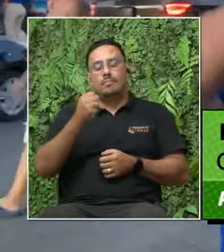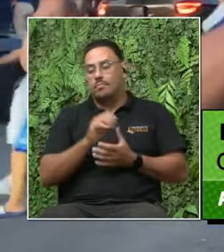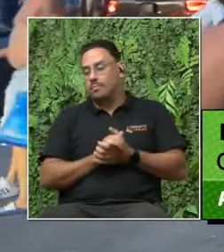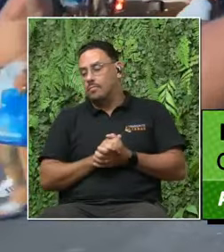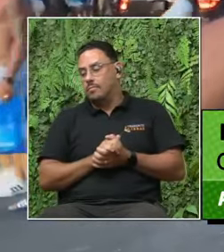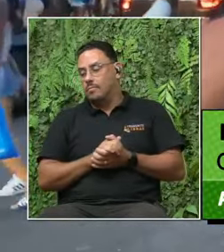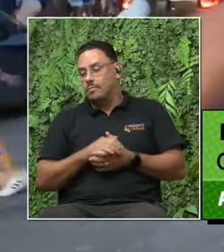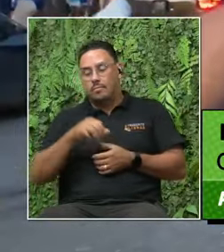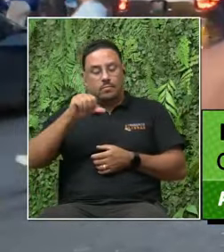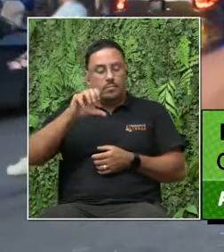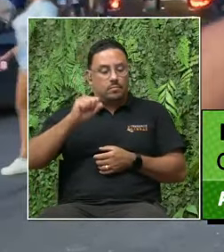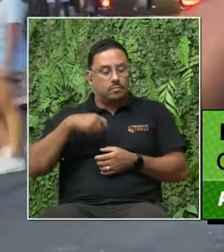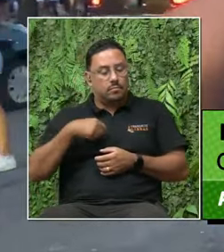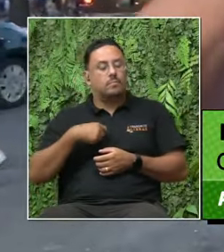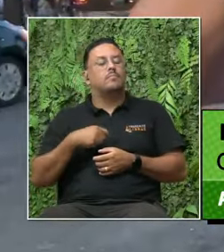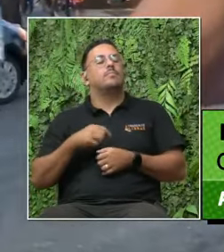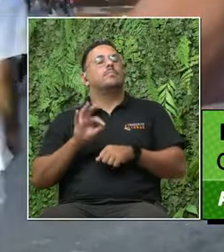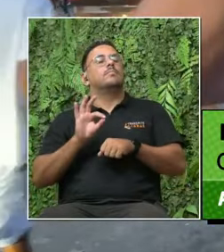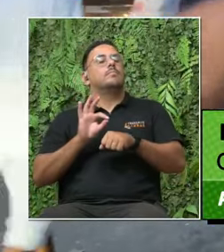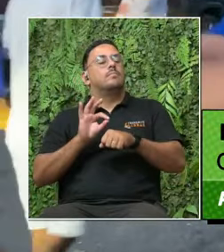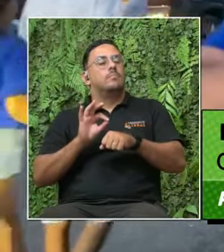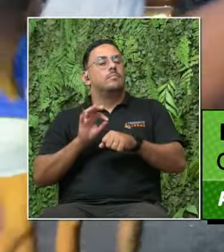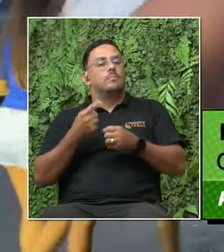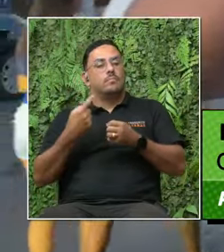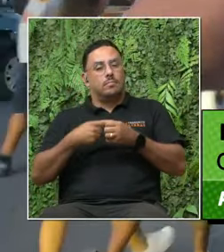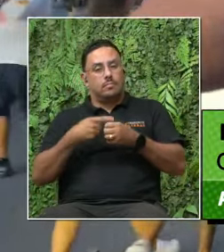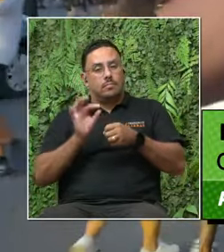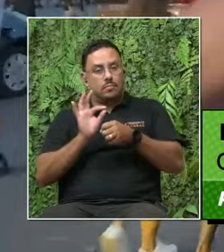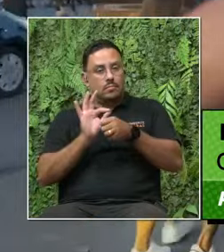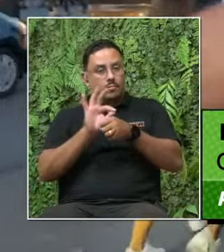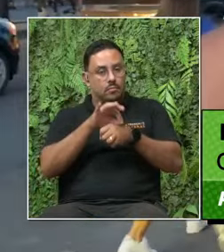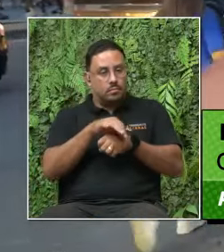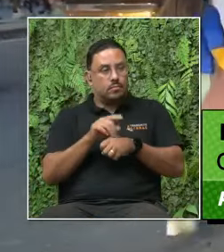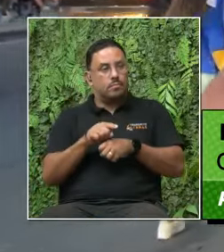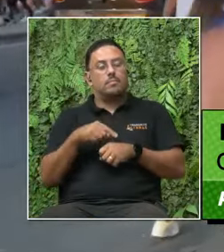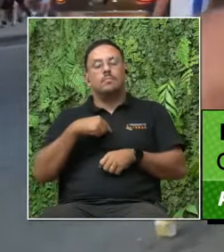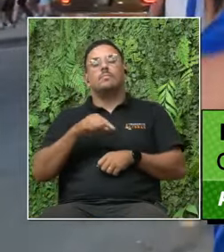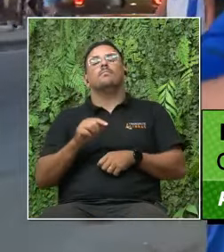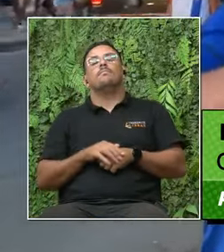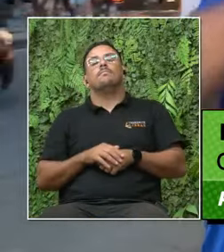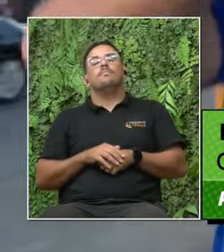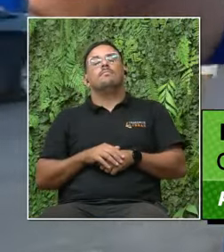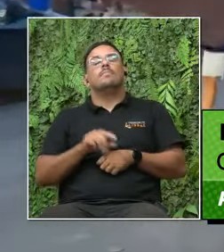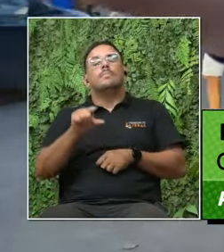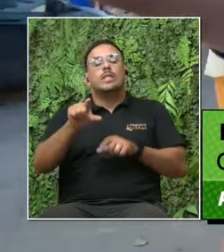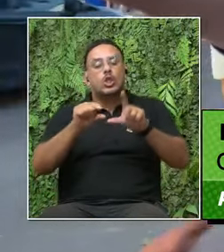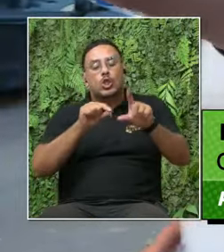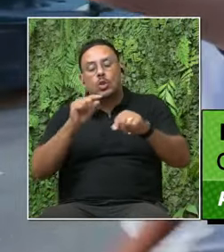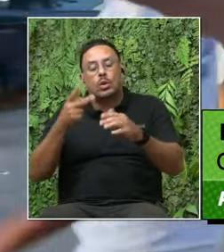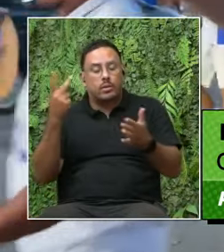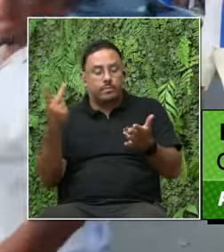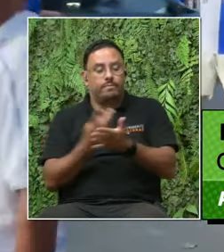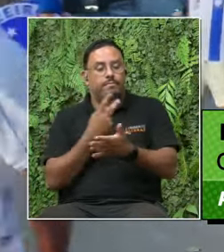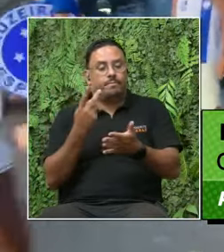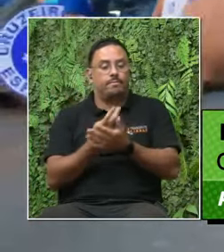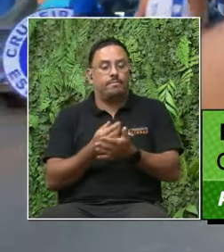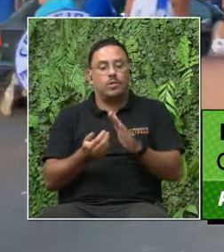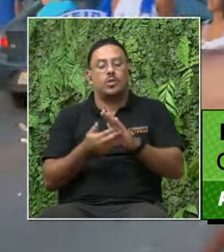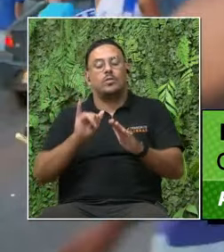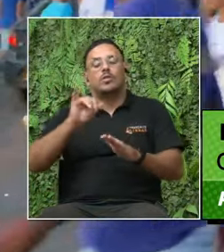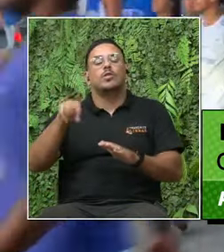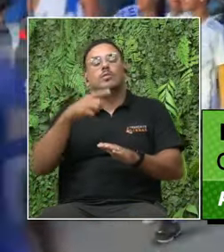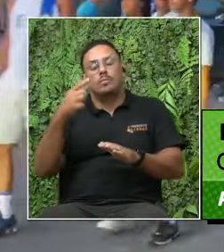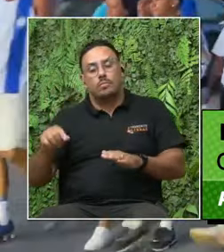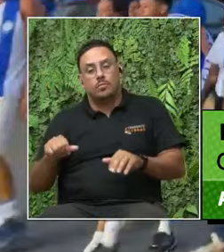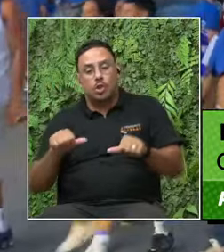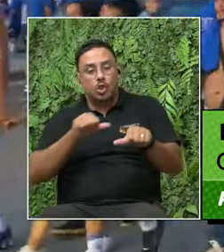voz na 98 Carlos sou de Formiga interior de Minas esse cara escala errado tira João Marcelo ele